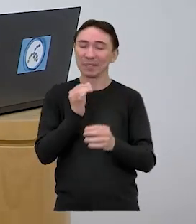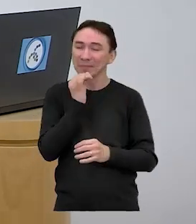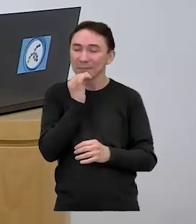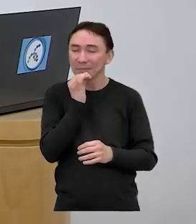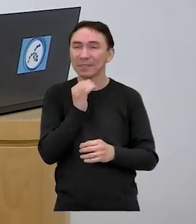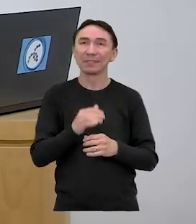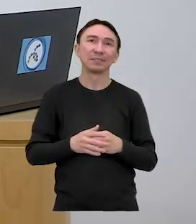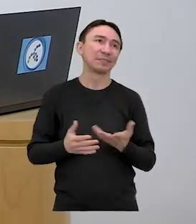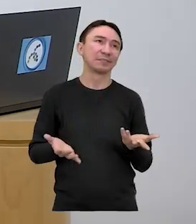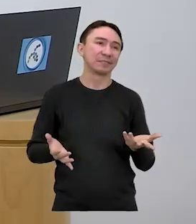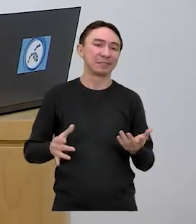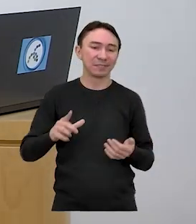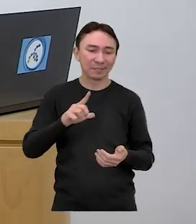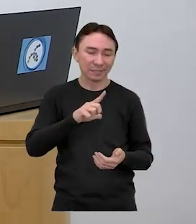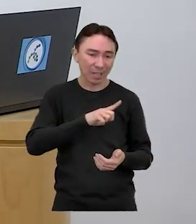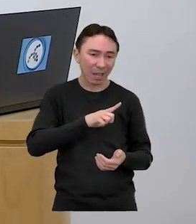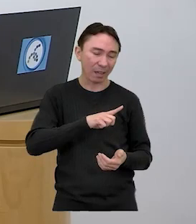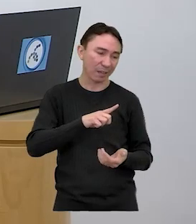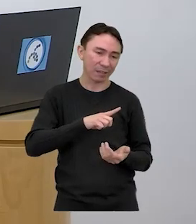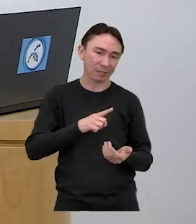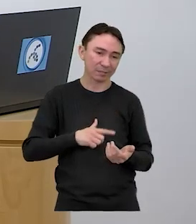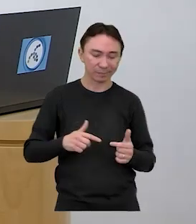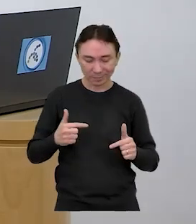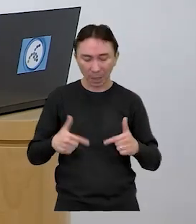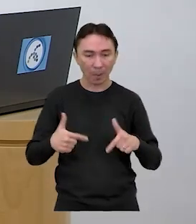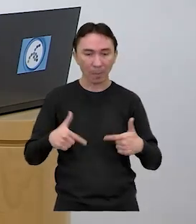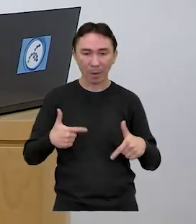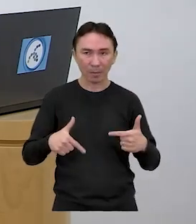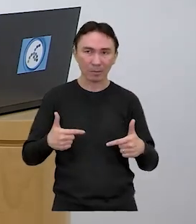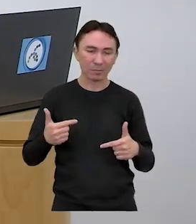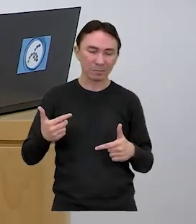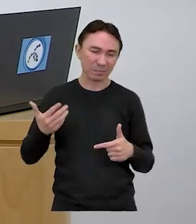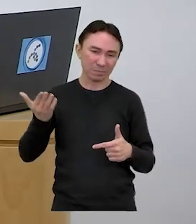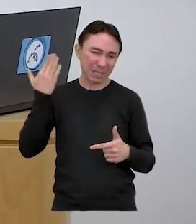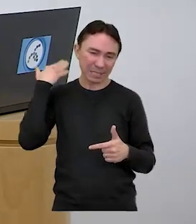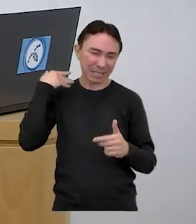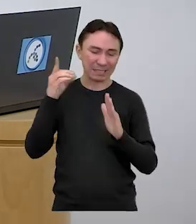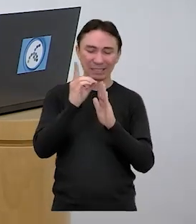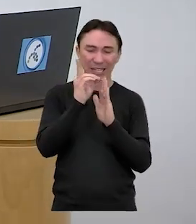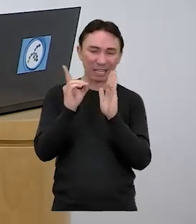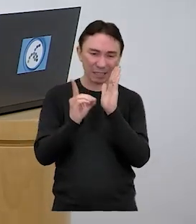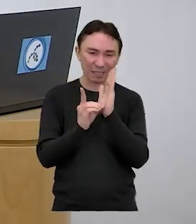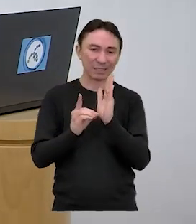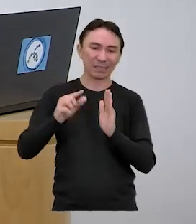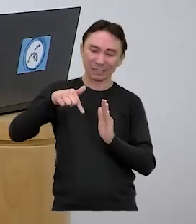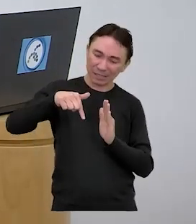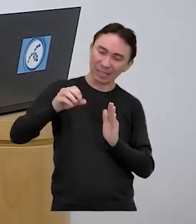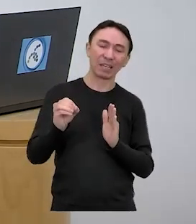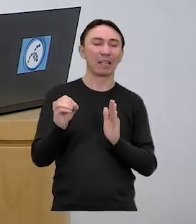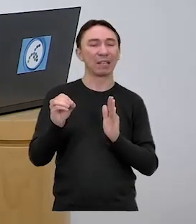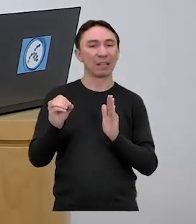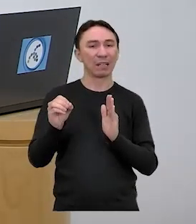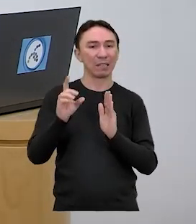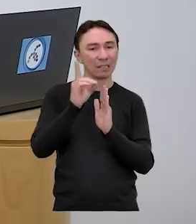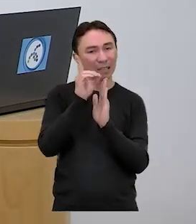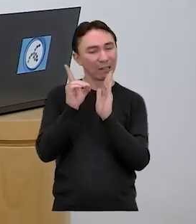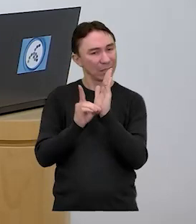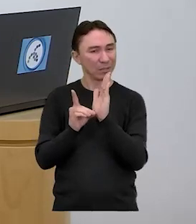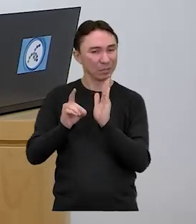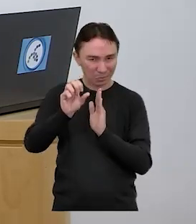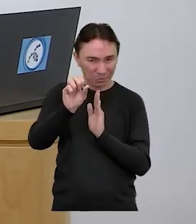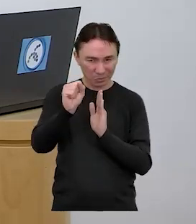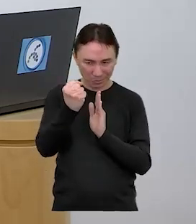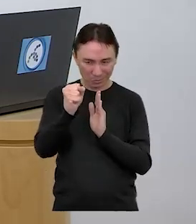Então, a gente vê formas de trabalho que a gente tinha aí nas décadas de 70 e nas décadas de 80, que elas